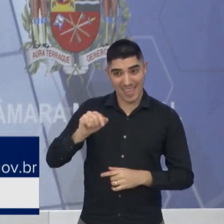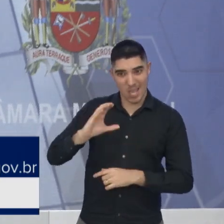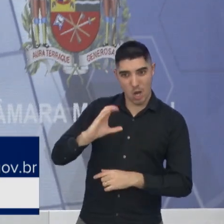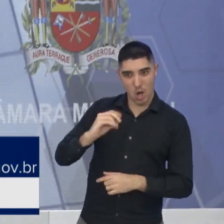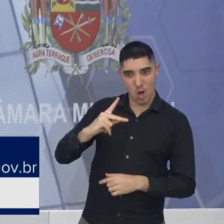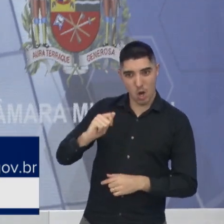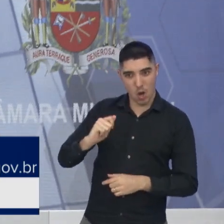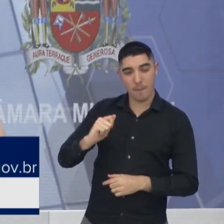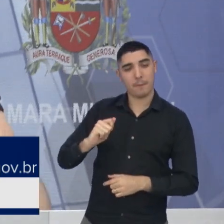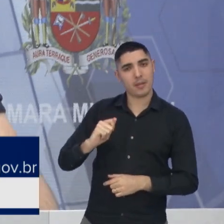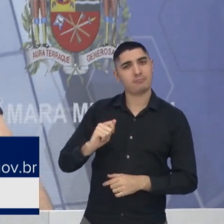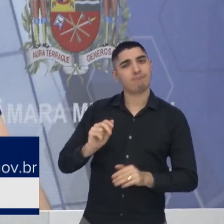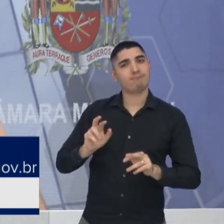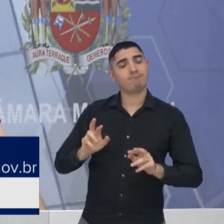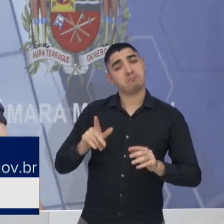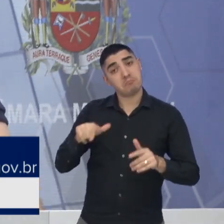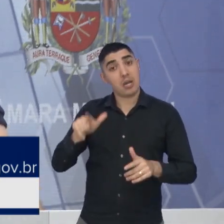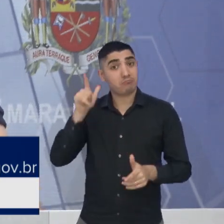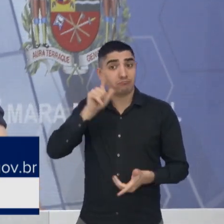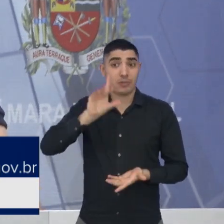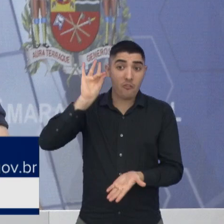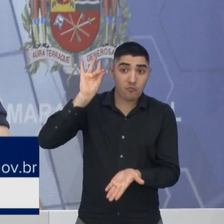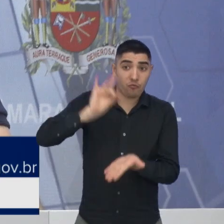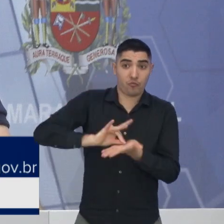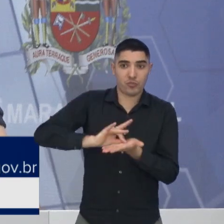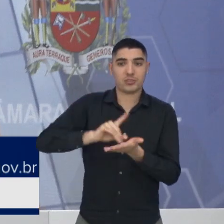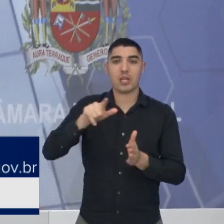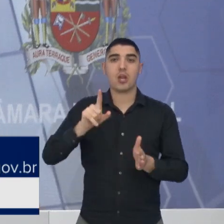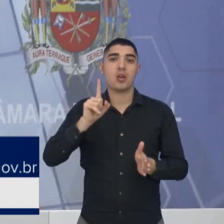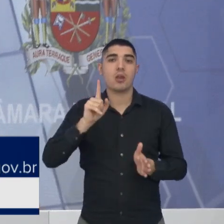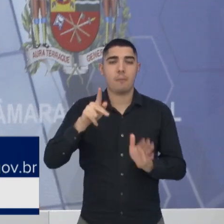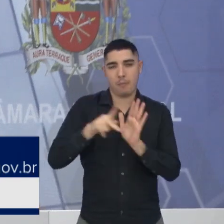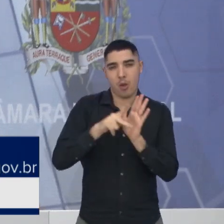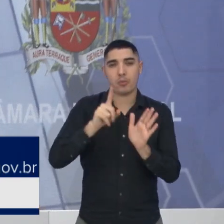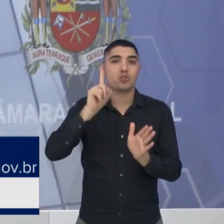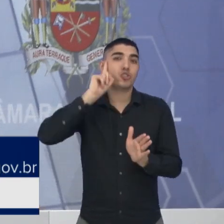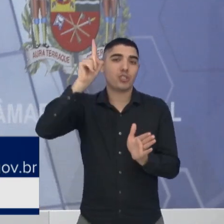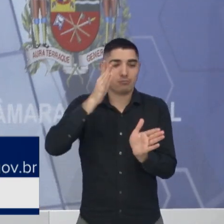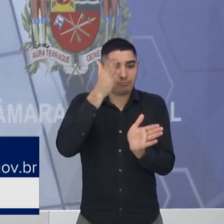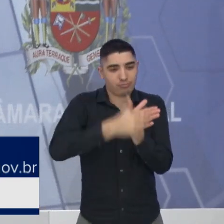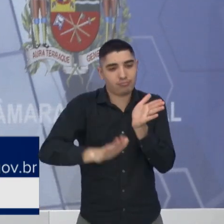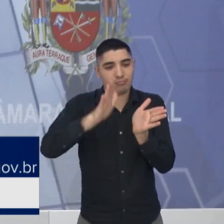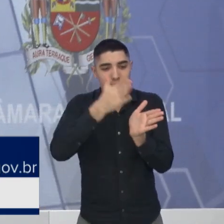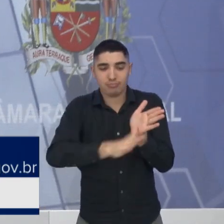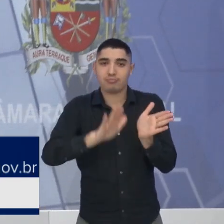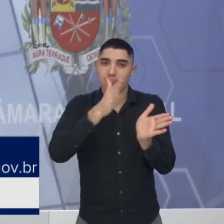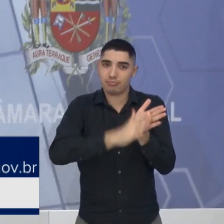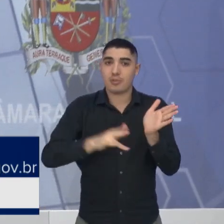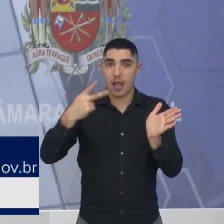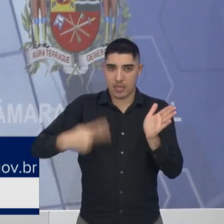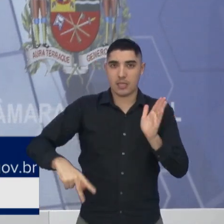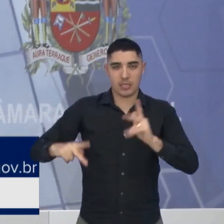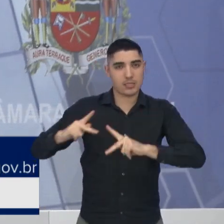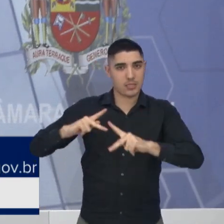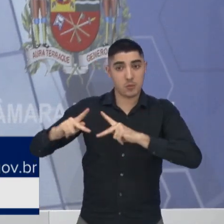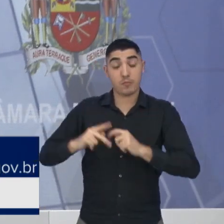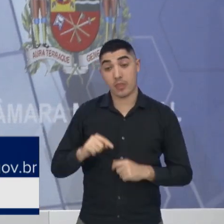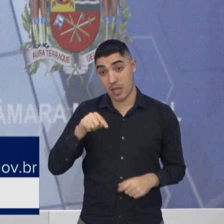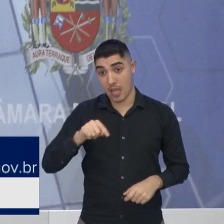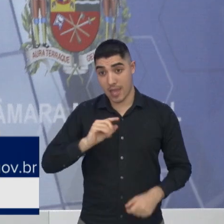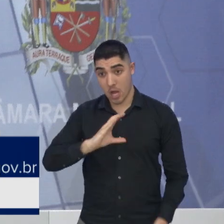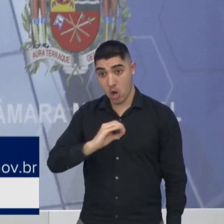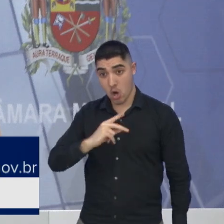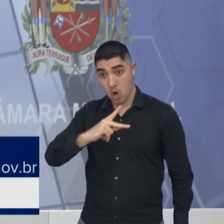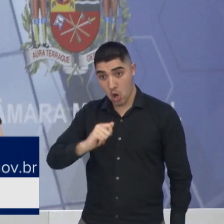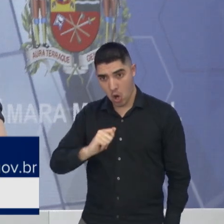fosse oficializada no calendário municipal de eventos e competições. Como eu já disse, uma Copa que é